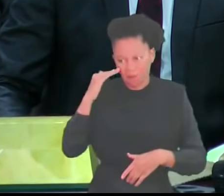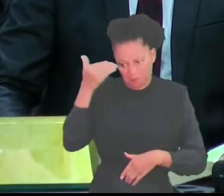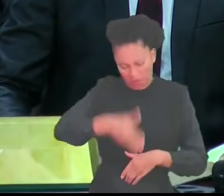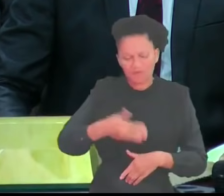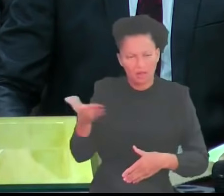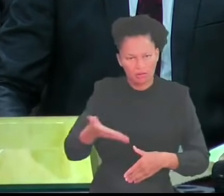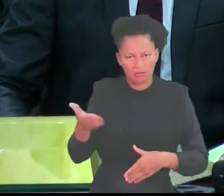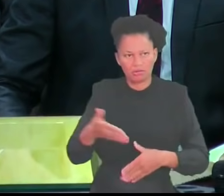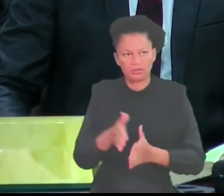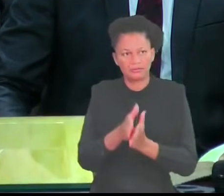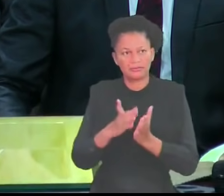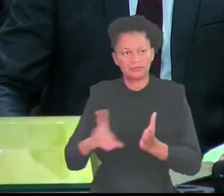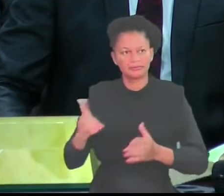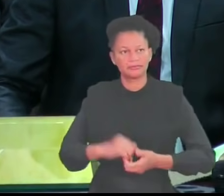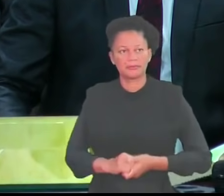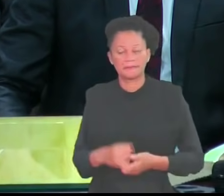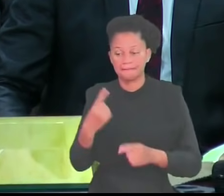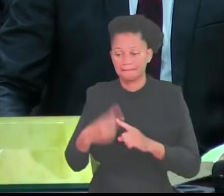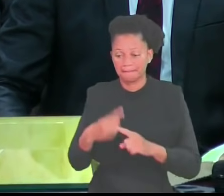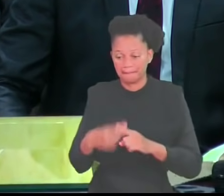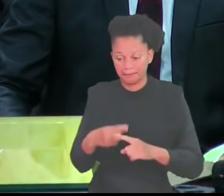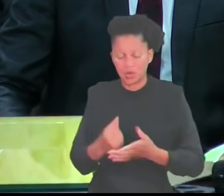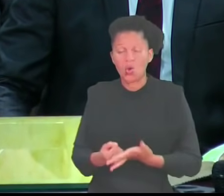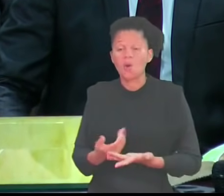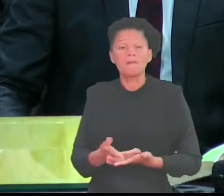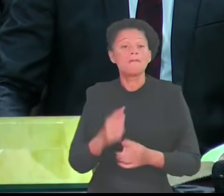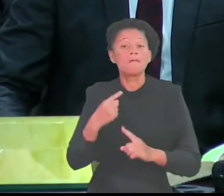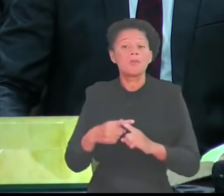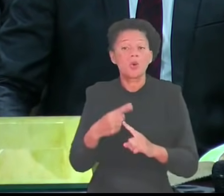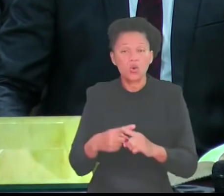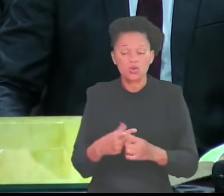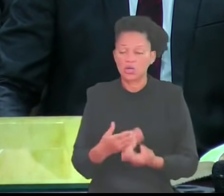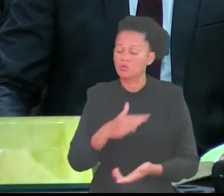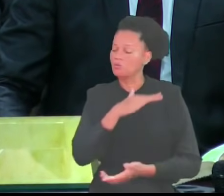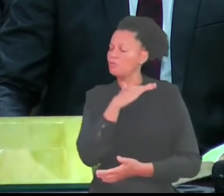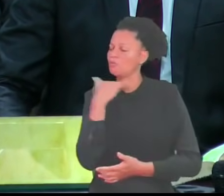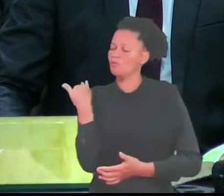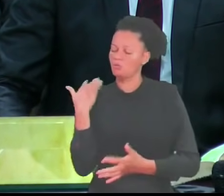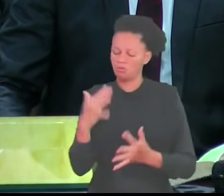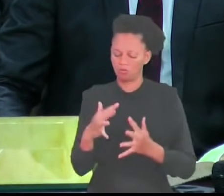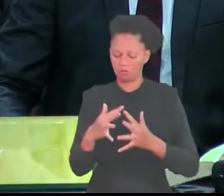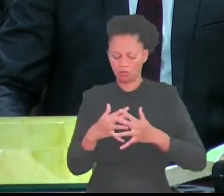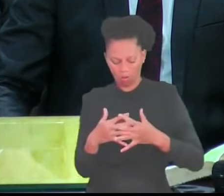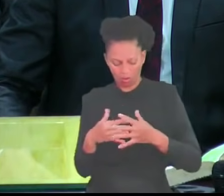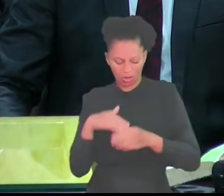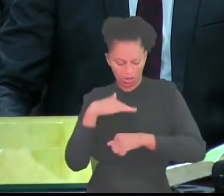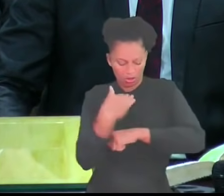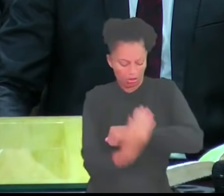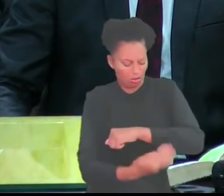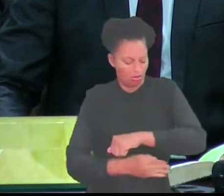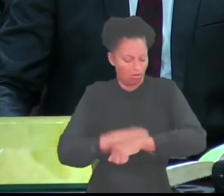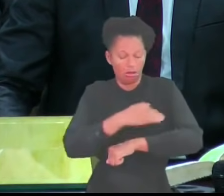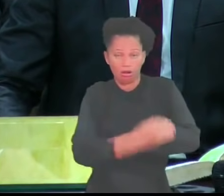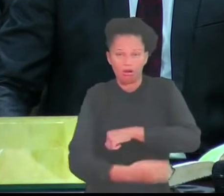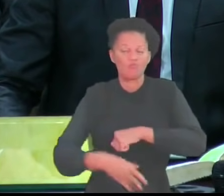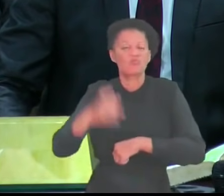Escrituras. Porque os defuntos judeus, eles eram envoltos em faixas.